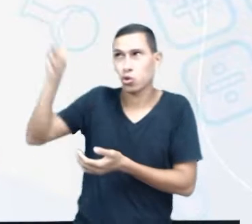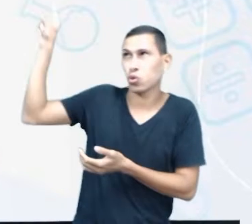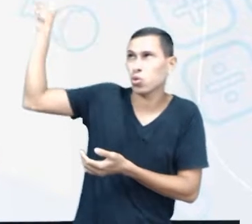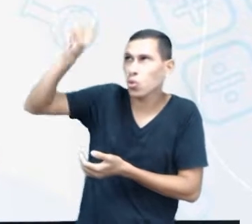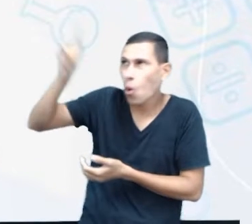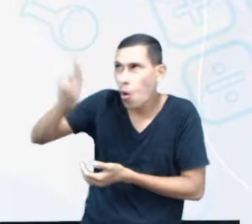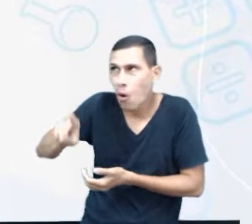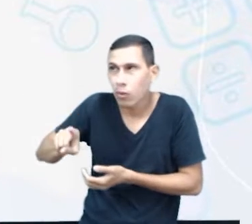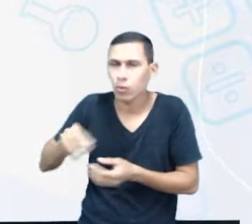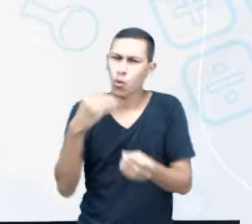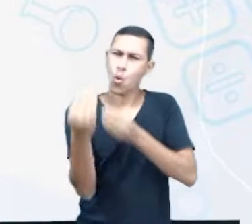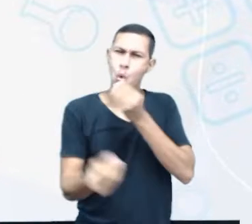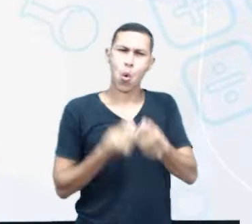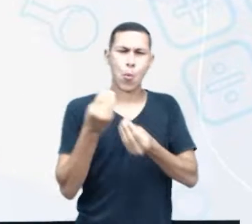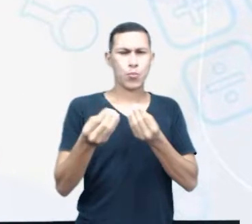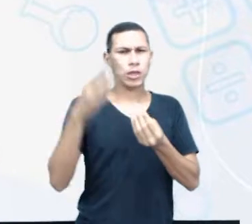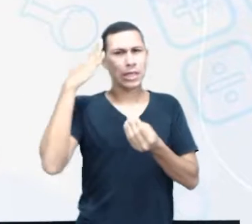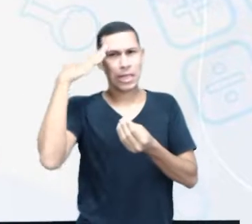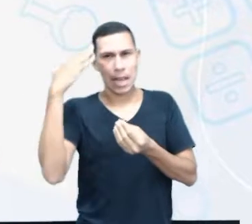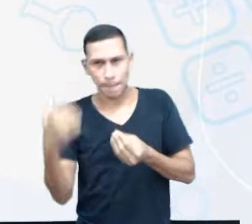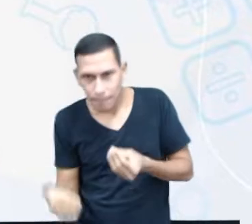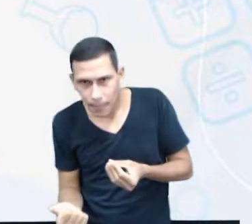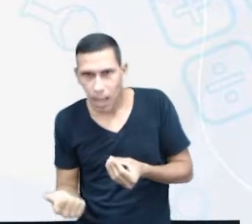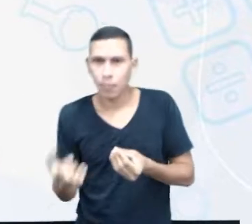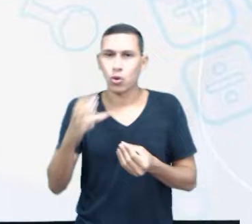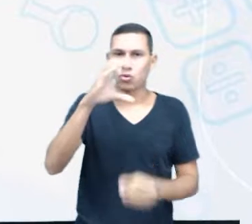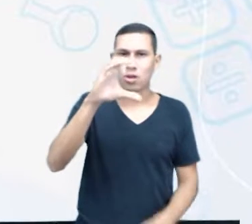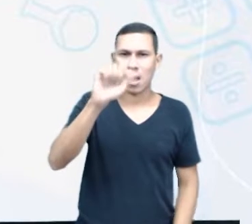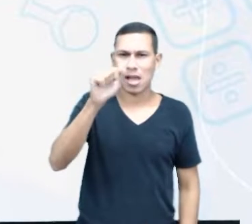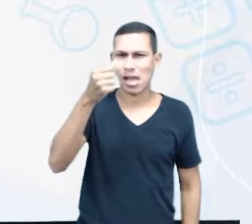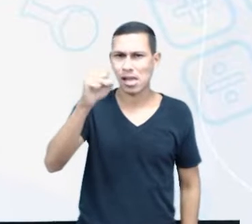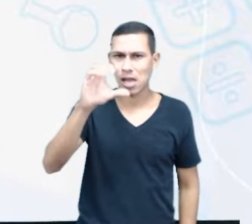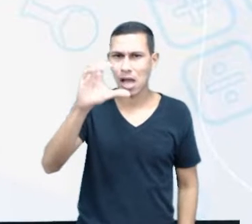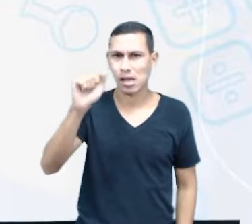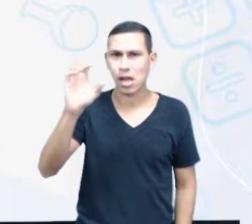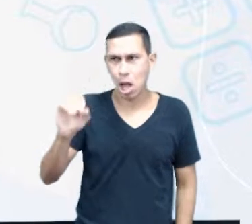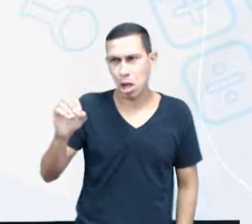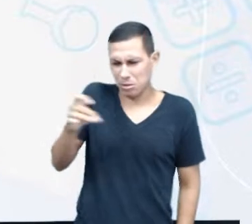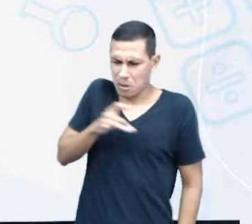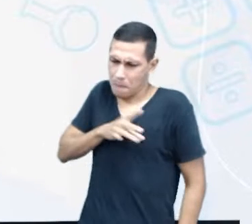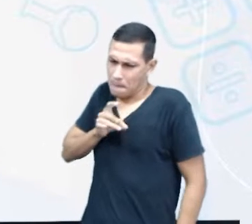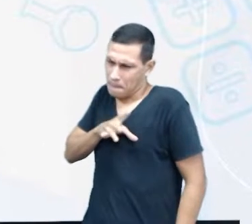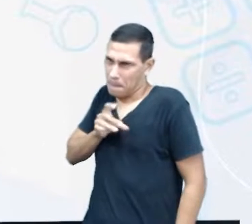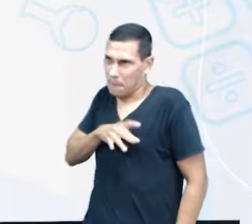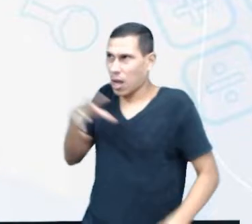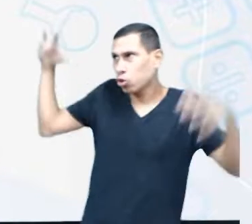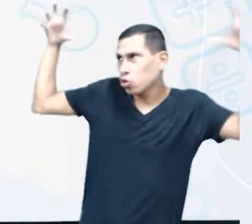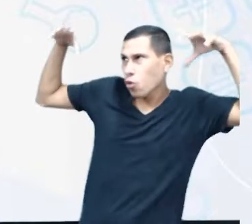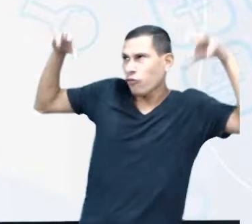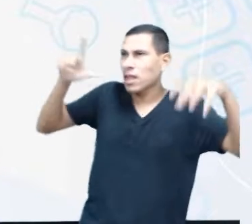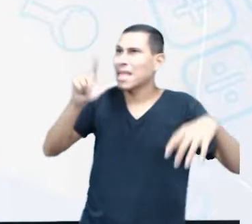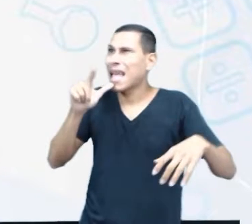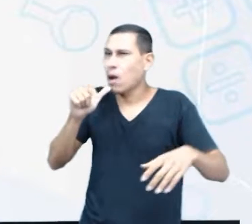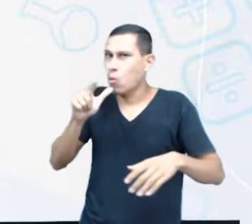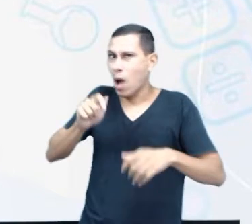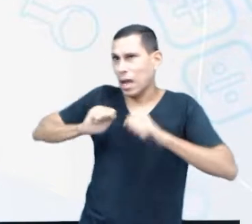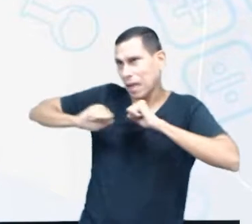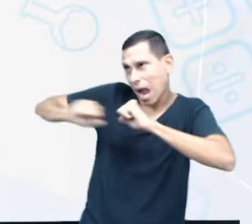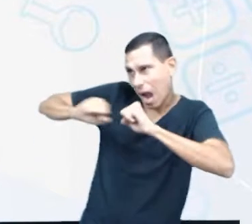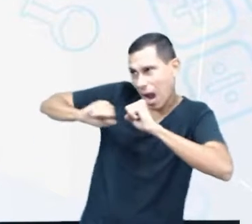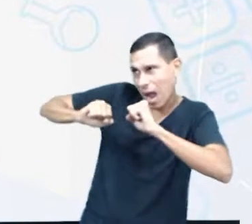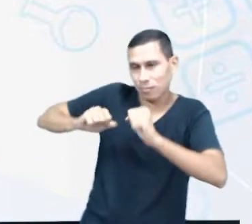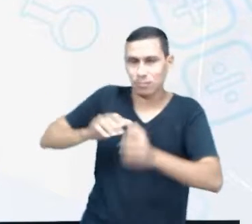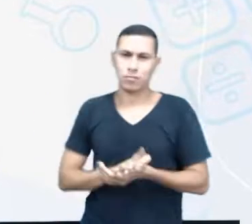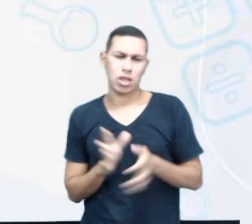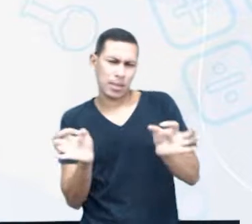sabemos que o Cascão é um personagem que tem medo de chuva, tem medo de água, tem medo de se molhar, ele sai rapidamente